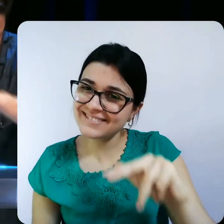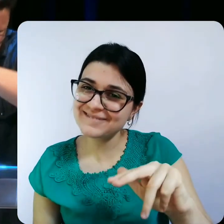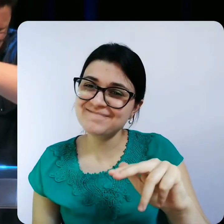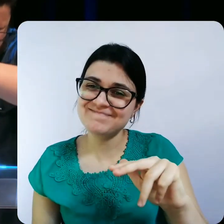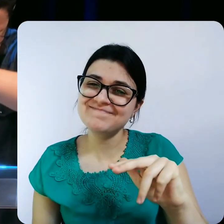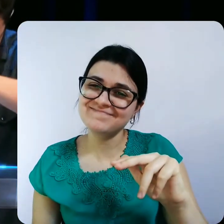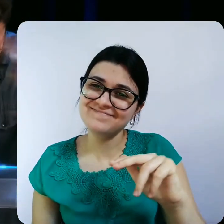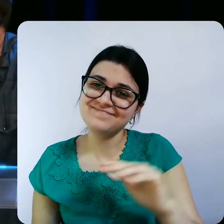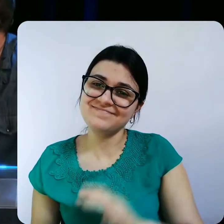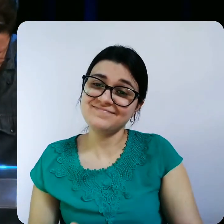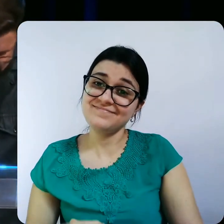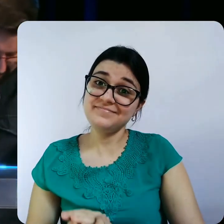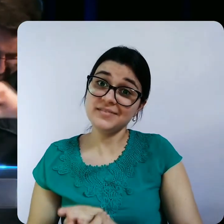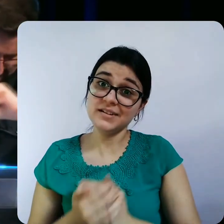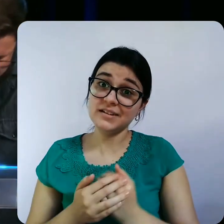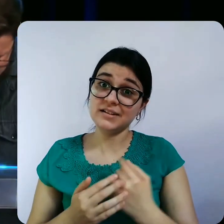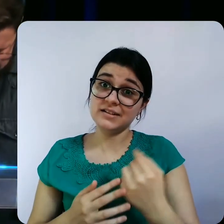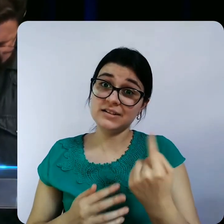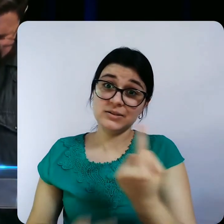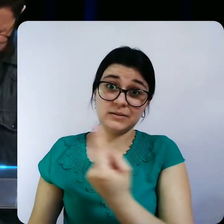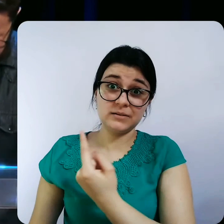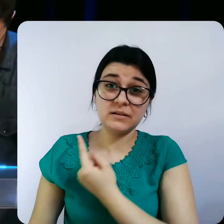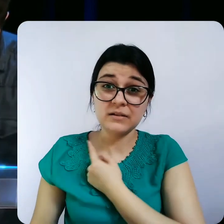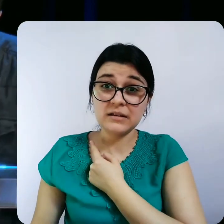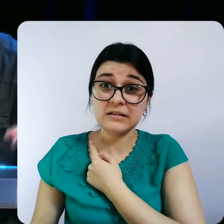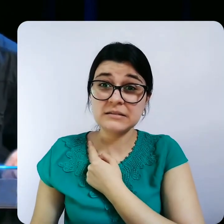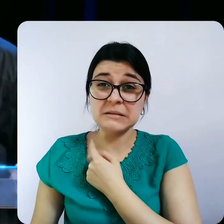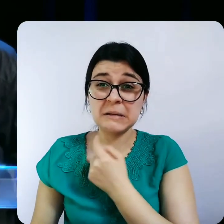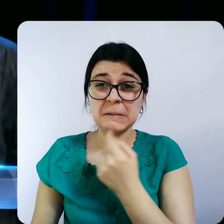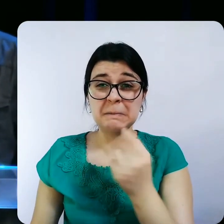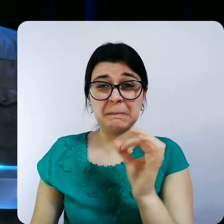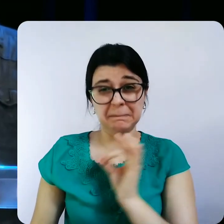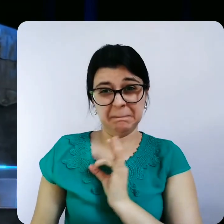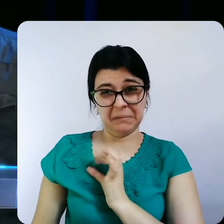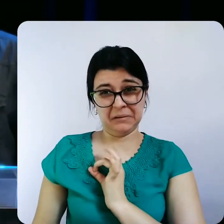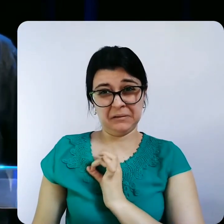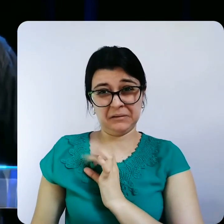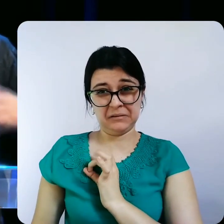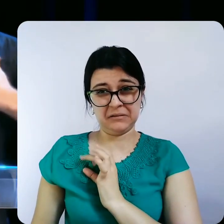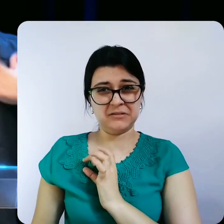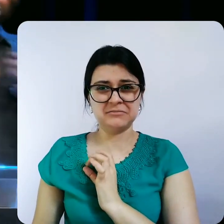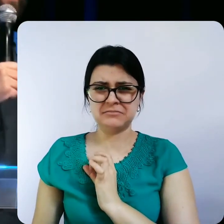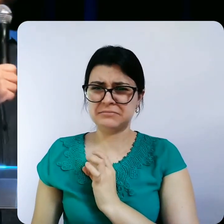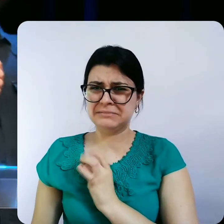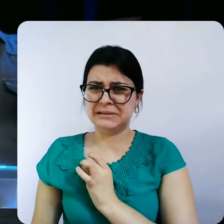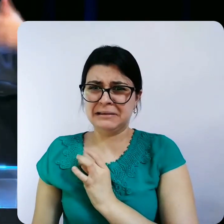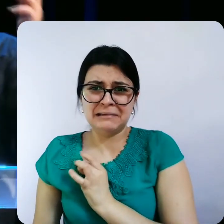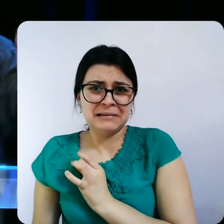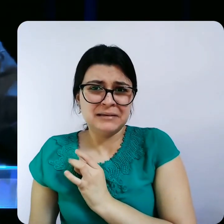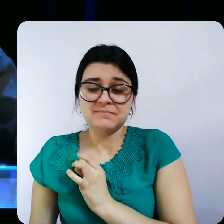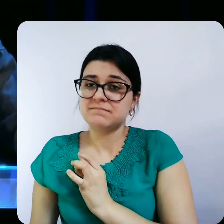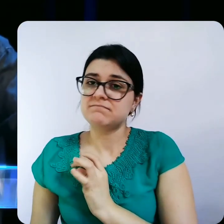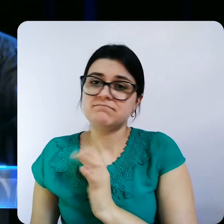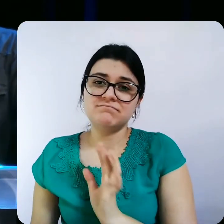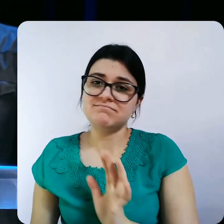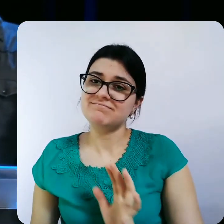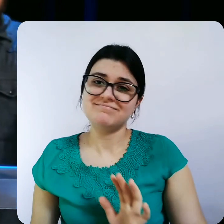disso, nós não temos mais medo, não andamos com mais medo, não andamos mais com medo, porque o meu Pai é dono de tudo isso